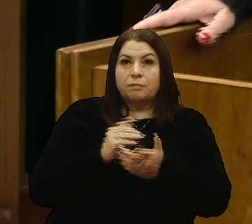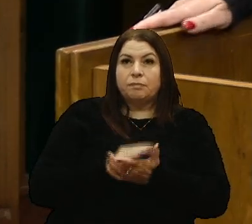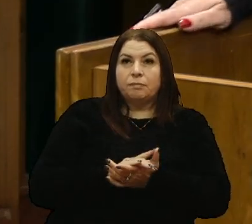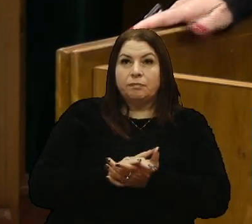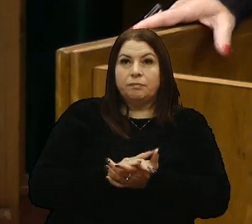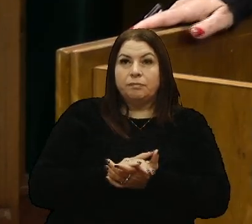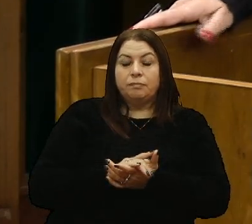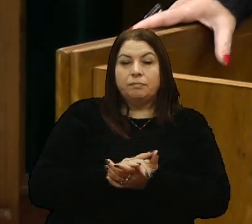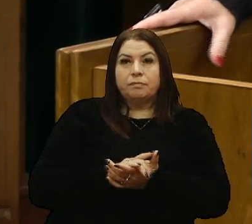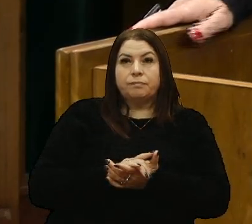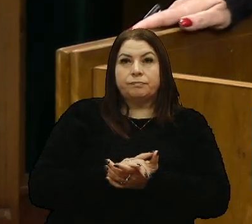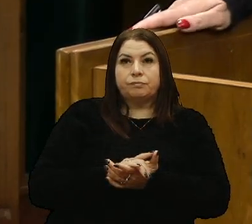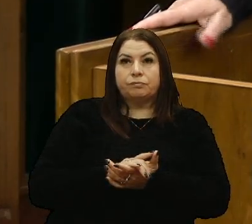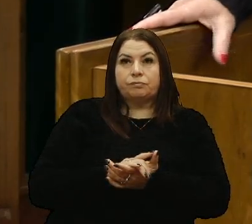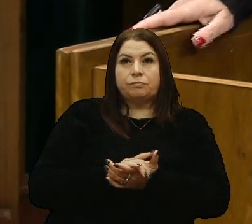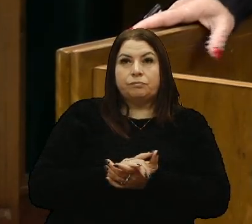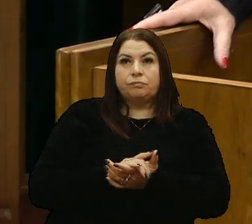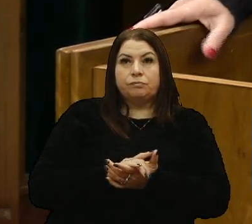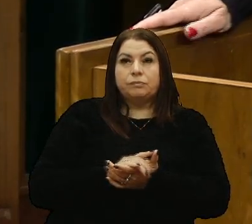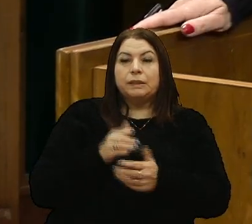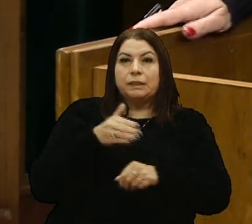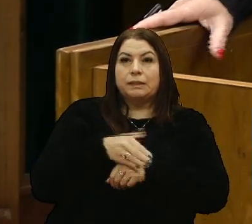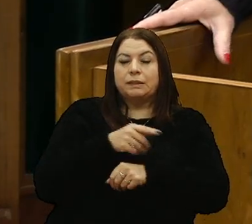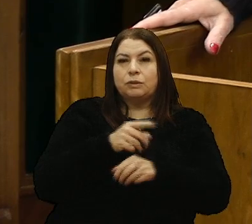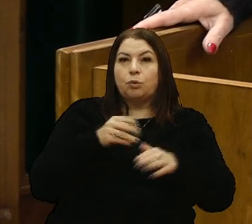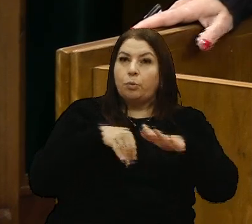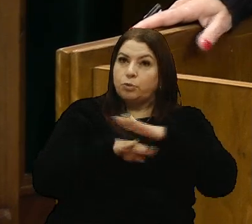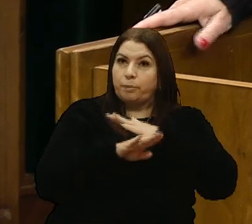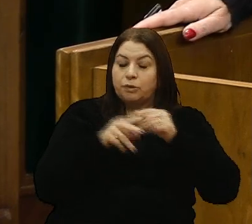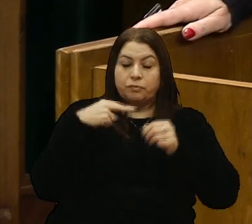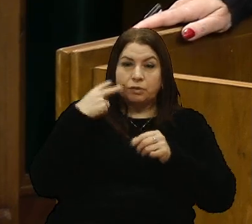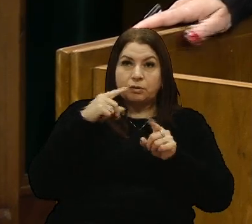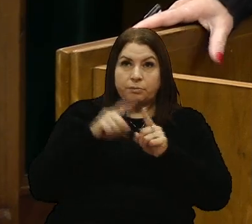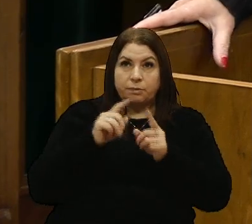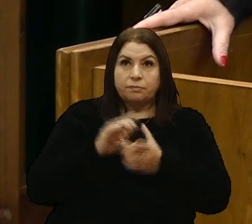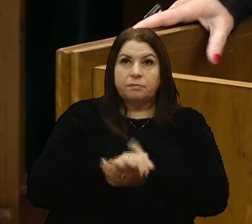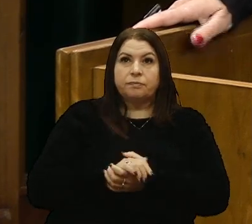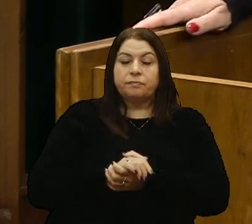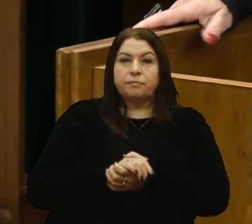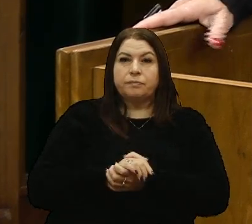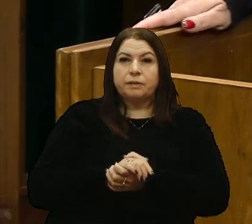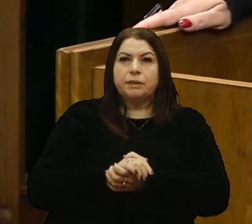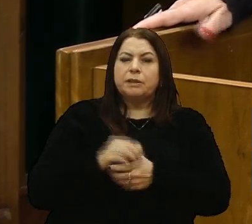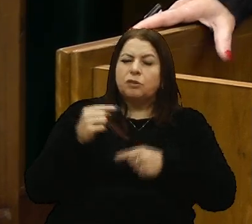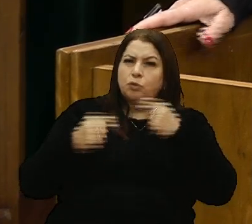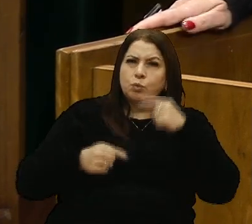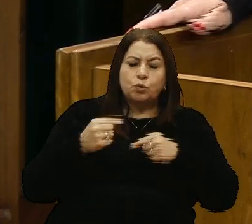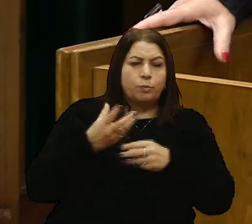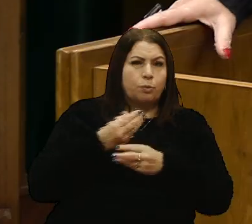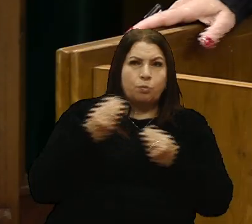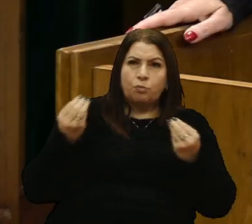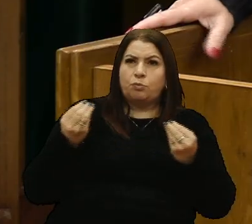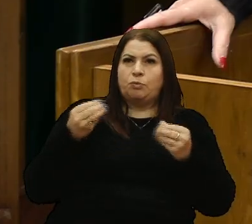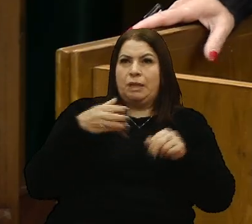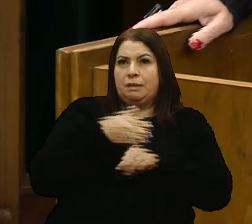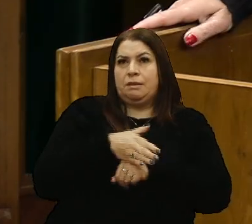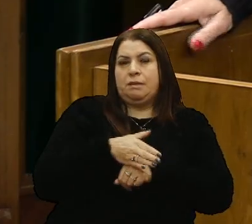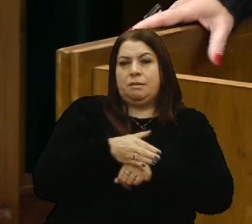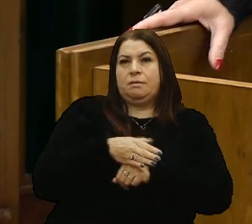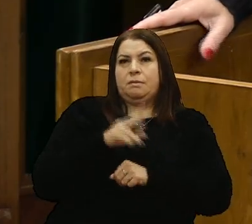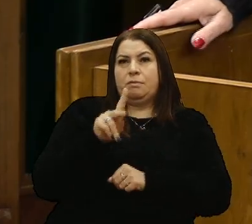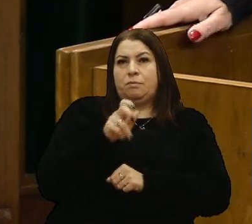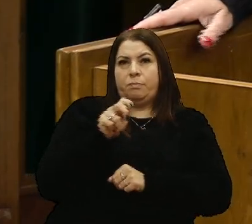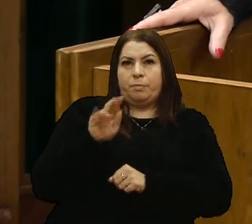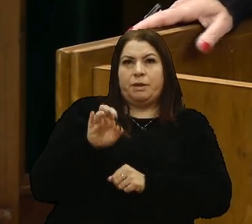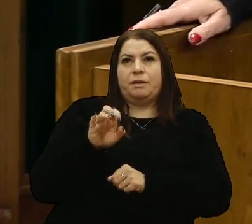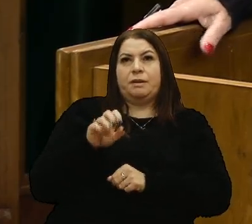que eu entrei aqui, inclusive como suplente. E nós discutimos muito a entrada lá do Parque dos